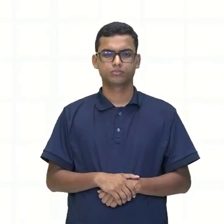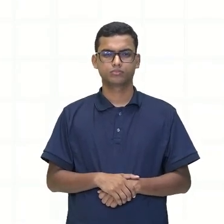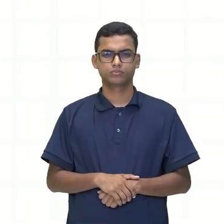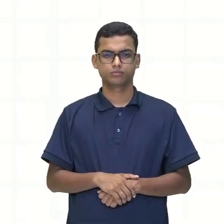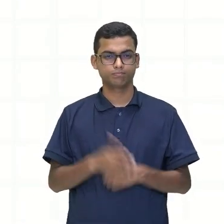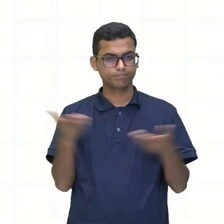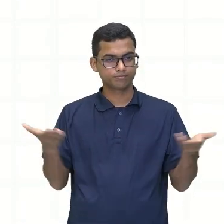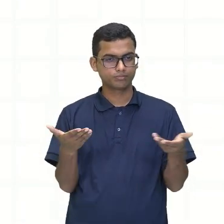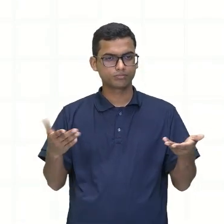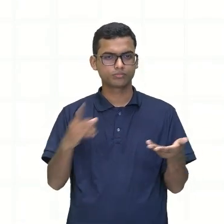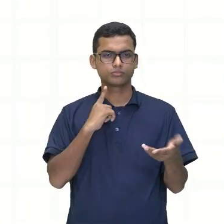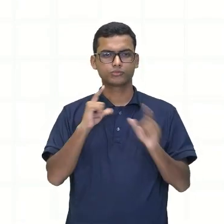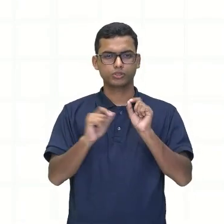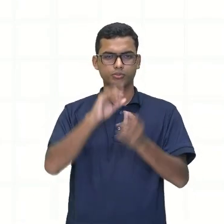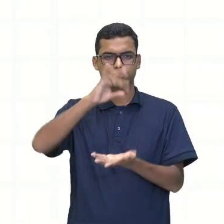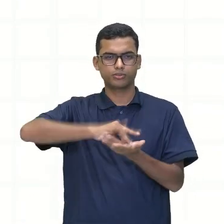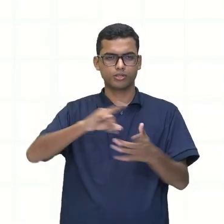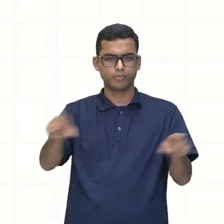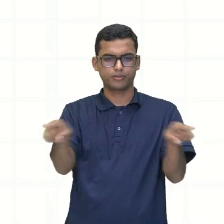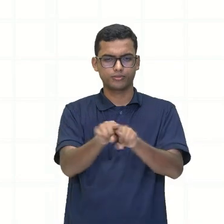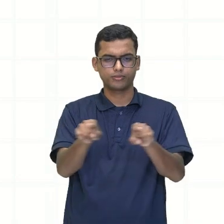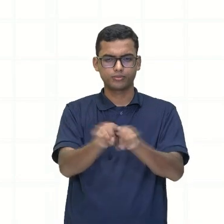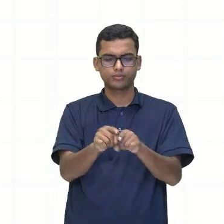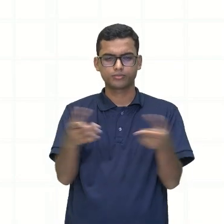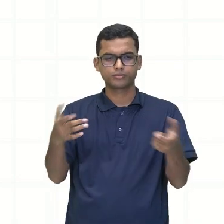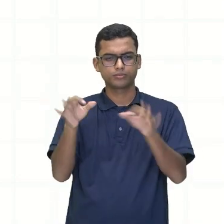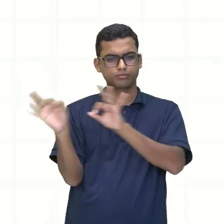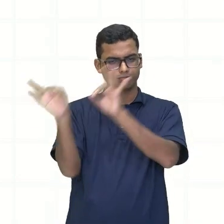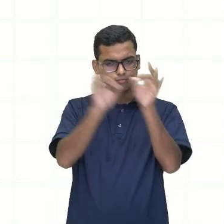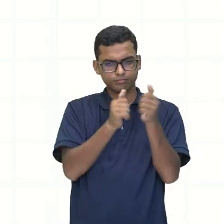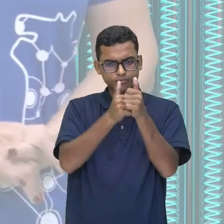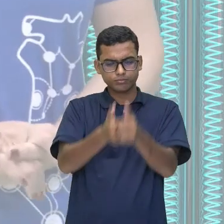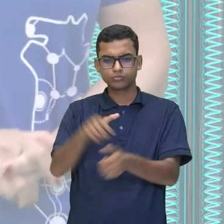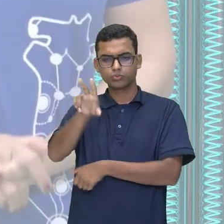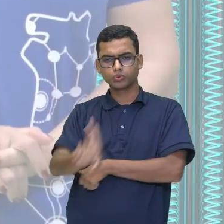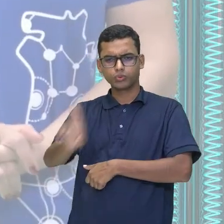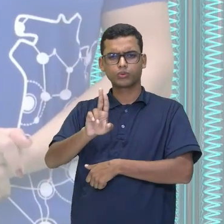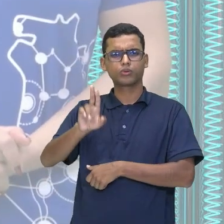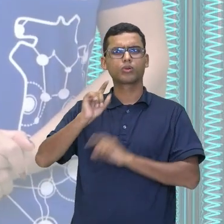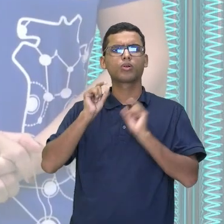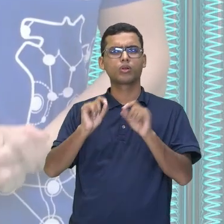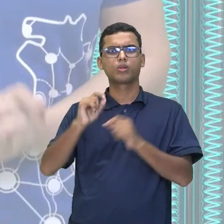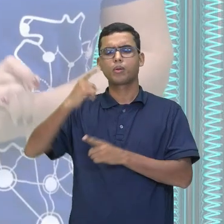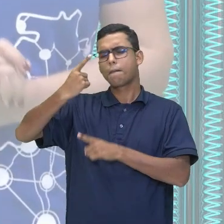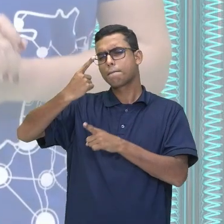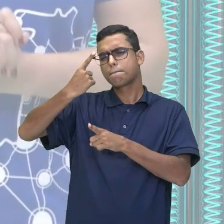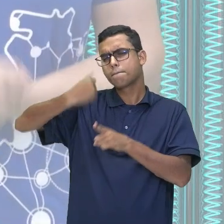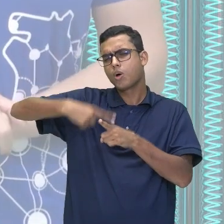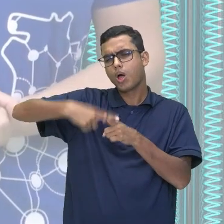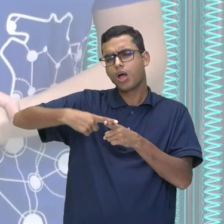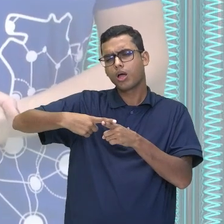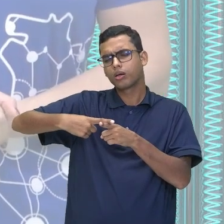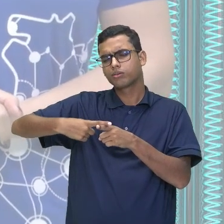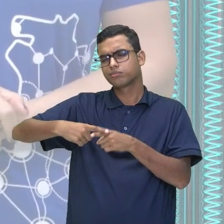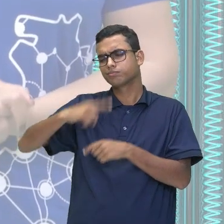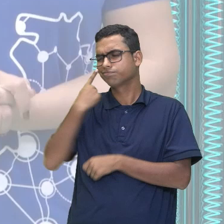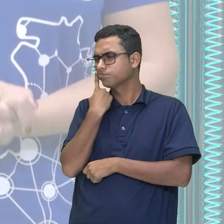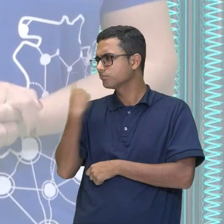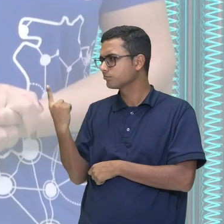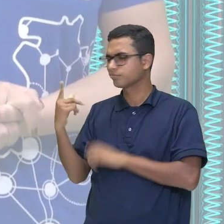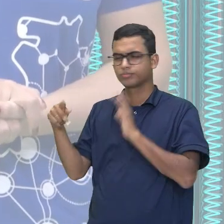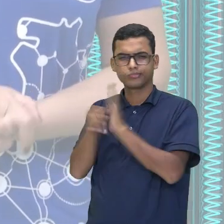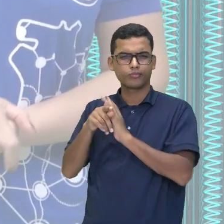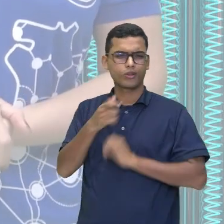Agora a gente vai acompanhar o uso do porquê. Vejam comigo, que na língua